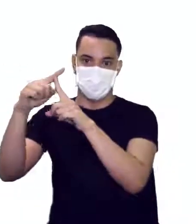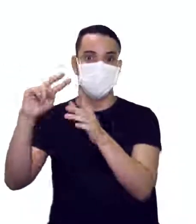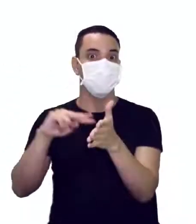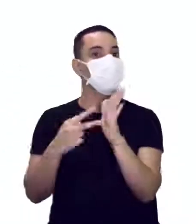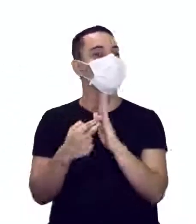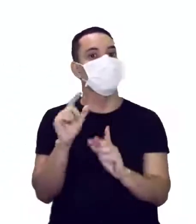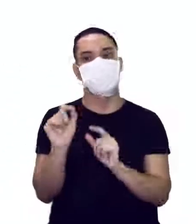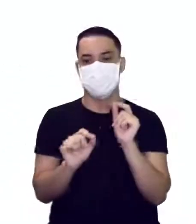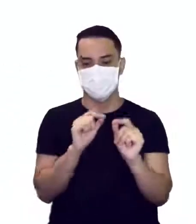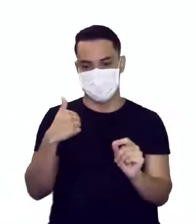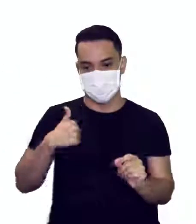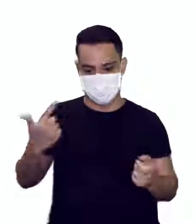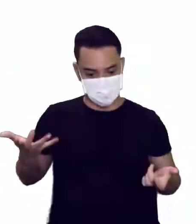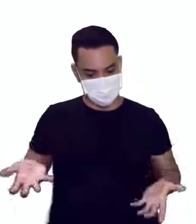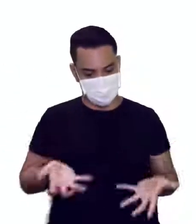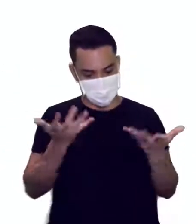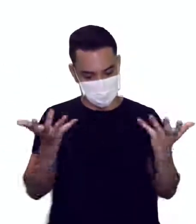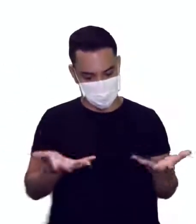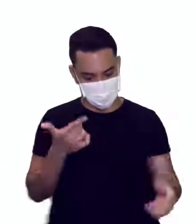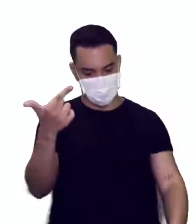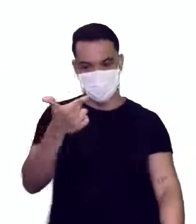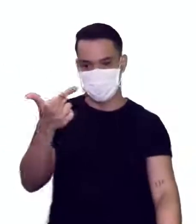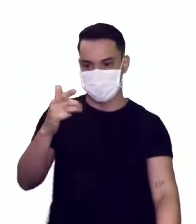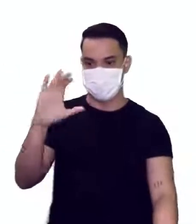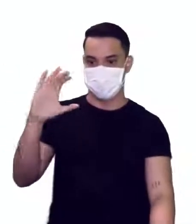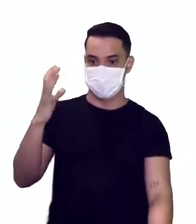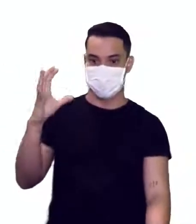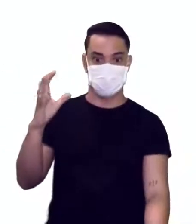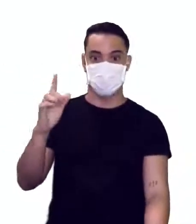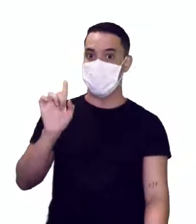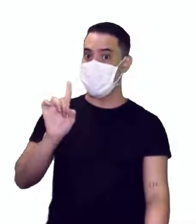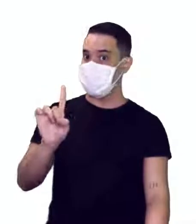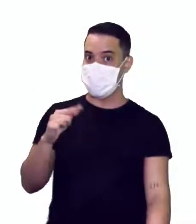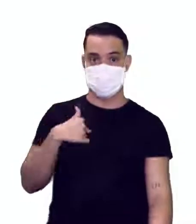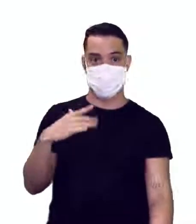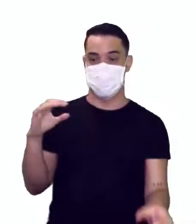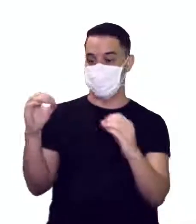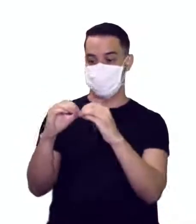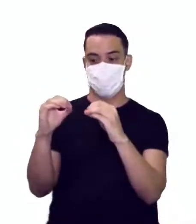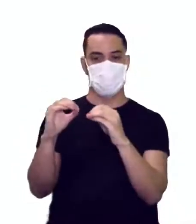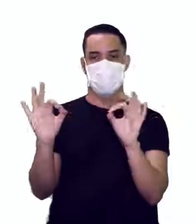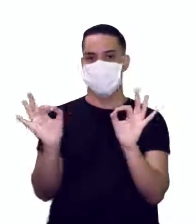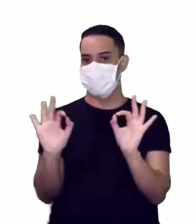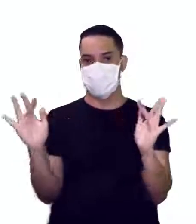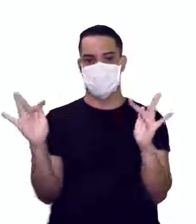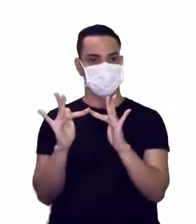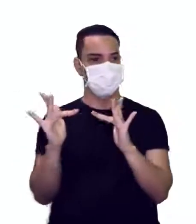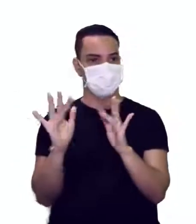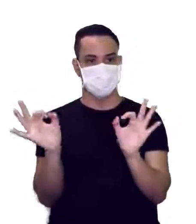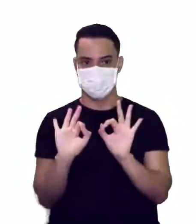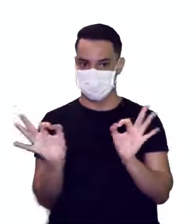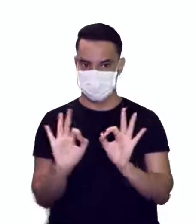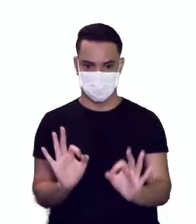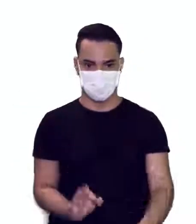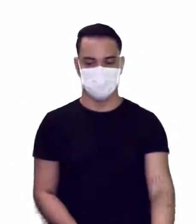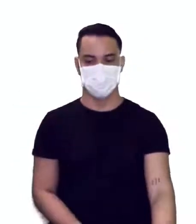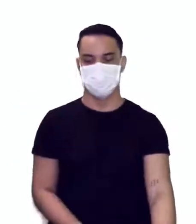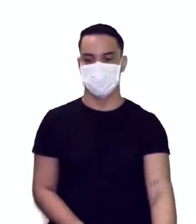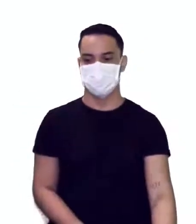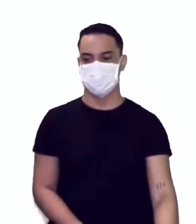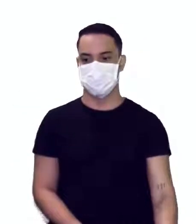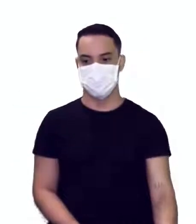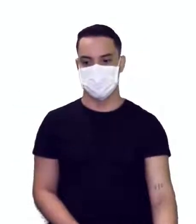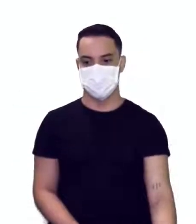seja, eu induzi a segunda esfera, sem tocar nela, a ficar com a carga do mesmo sinal do que